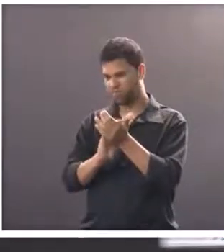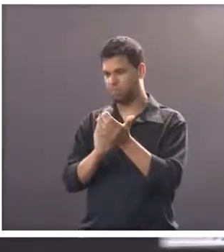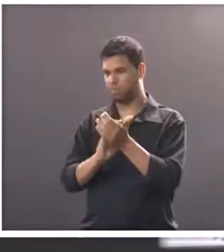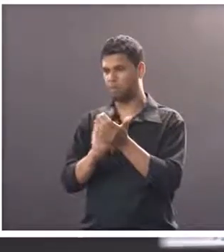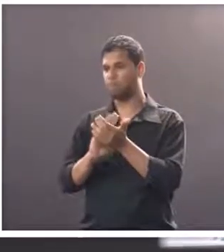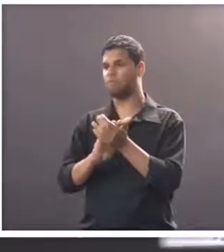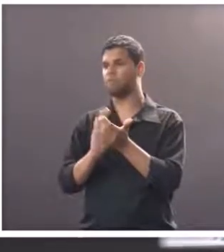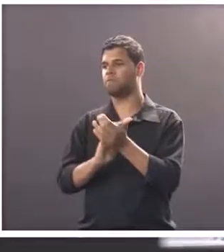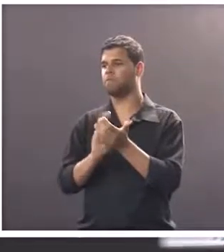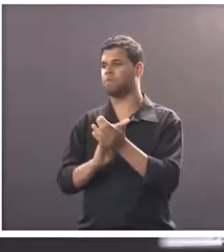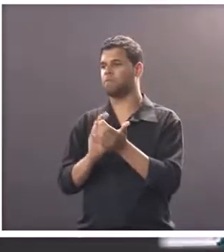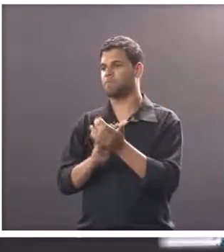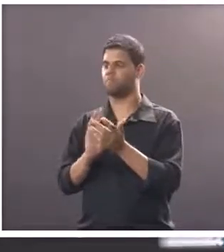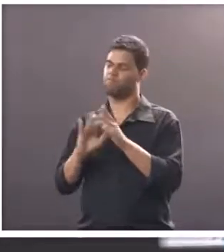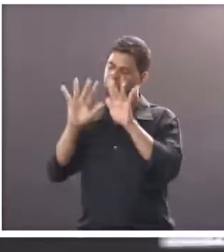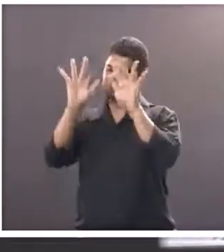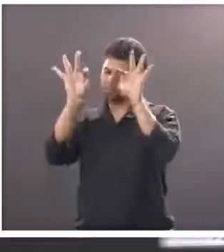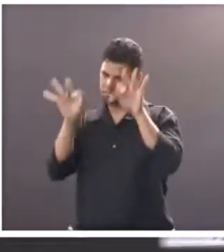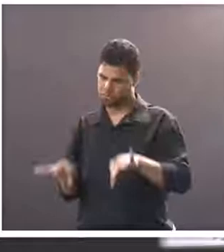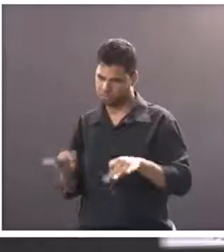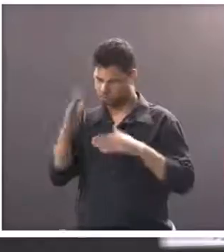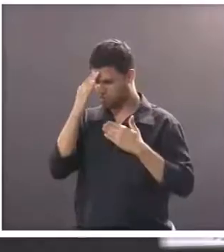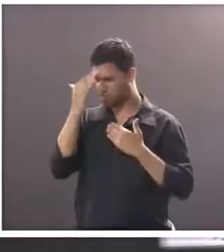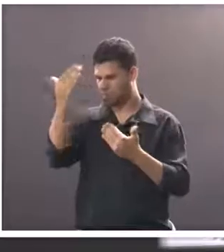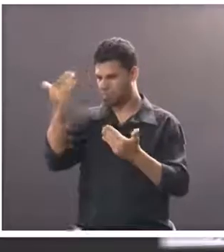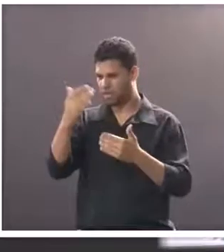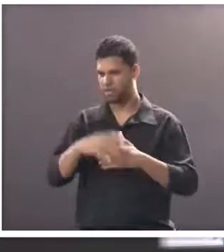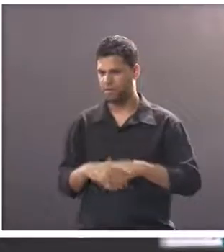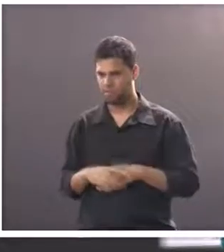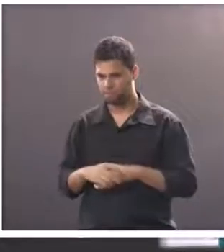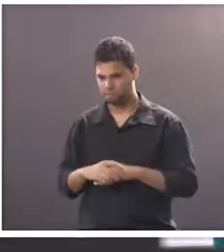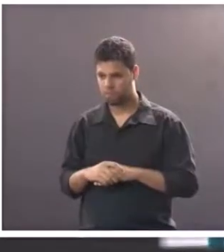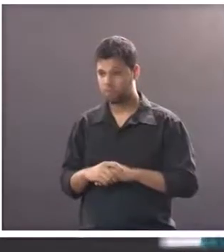E assim termino minha fala. Muito obrigado, muito obrigado.